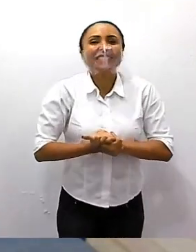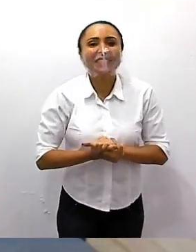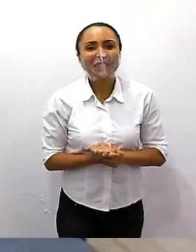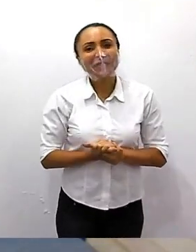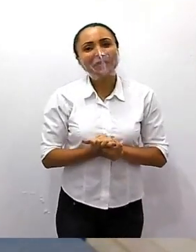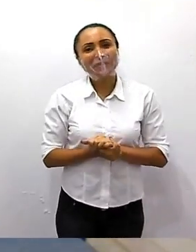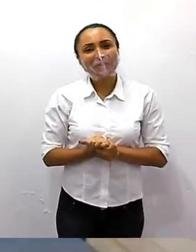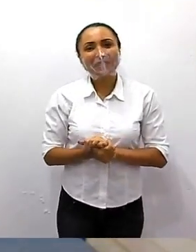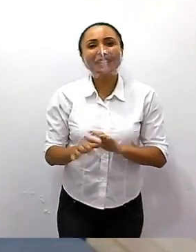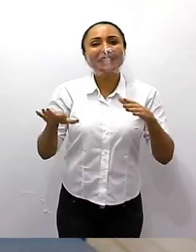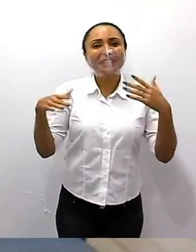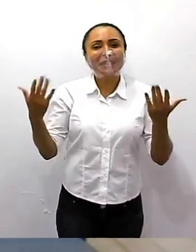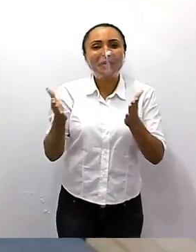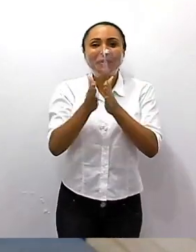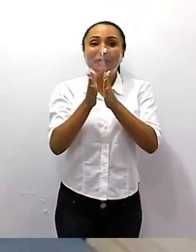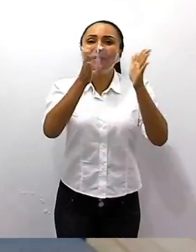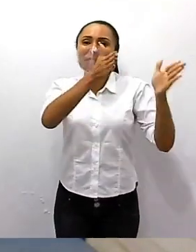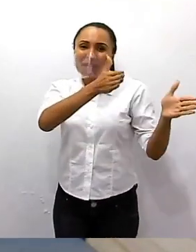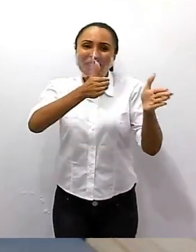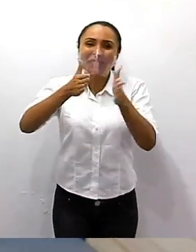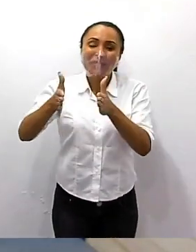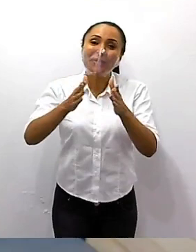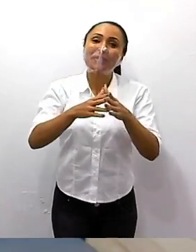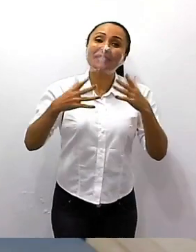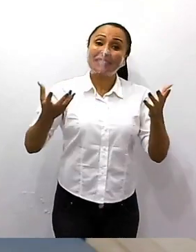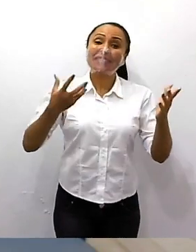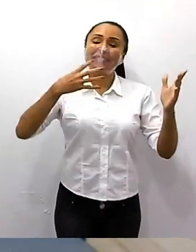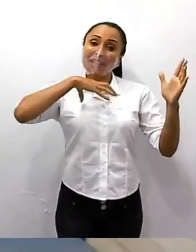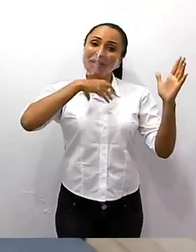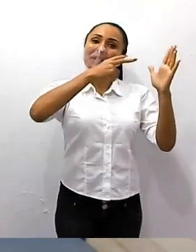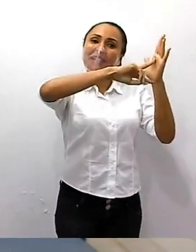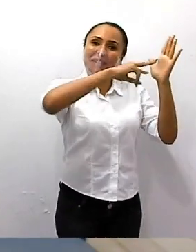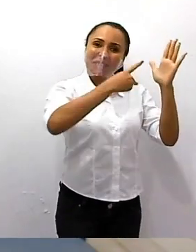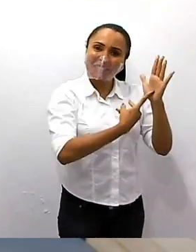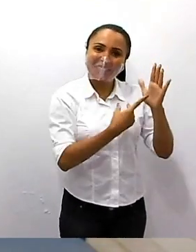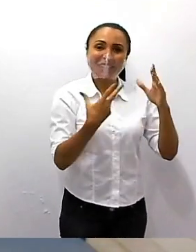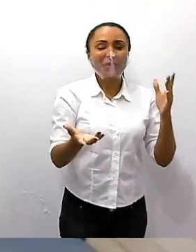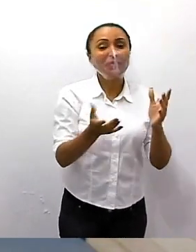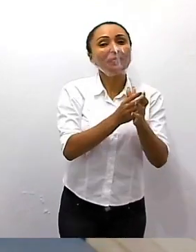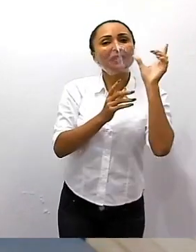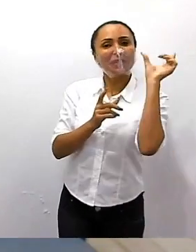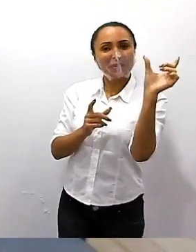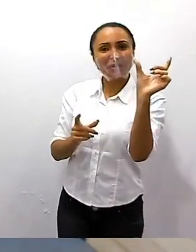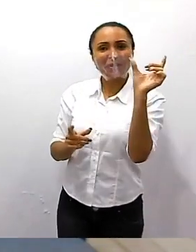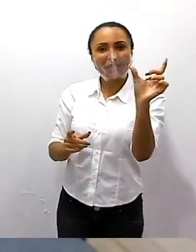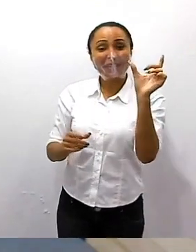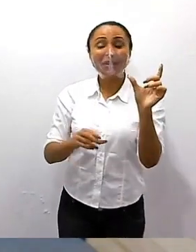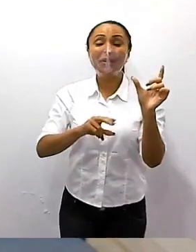embora? Período composto, valor semântico das conjunções, agora olha, conjunções